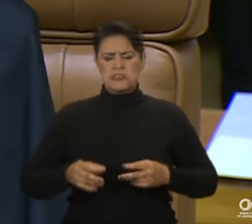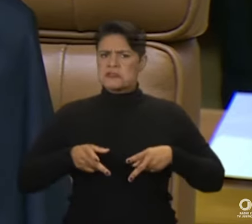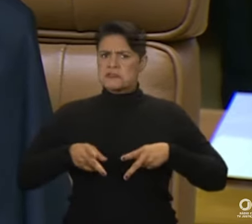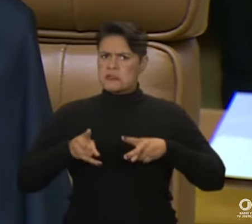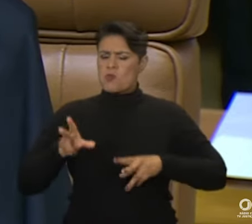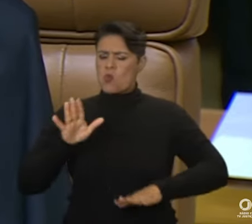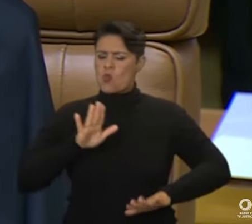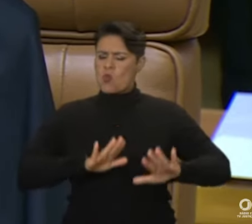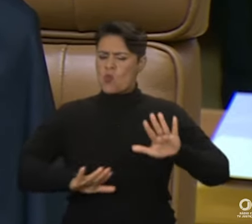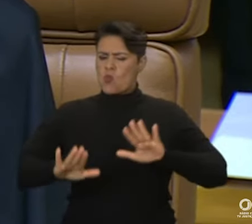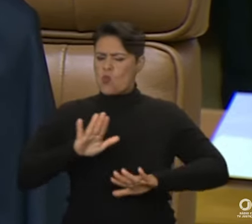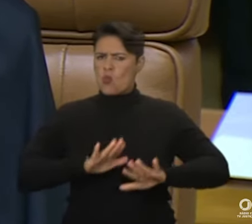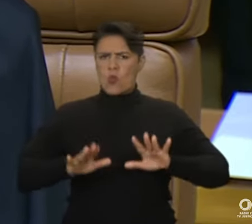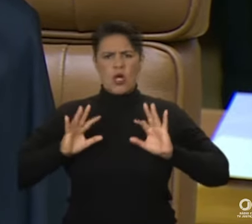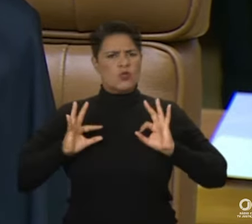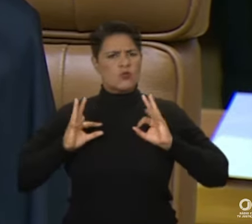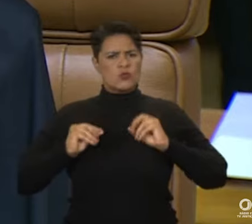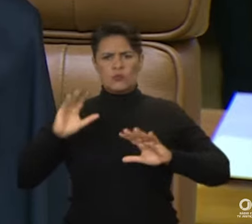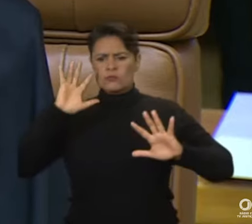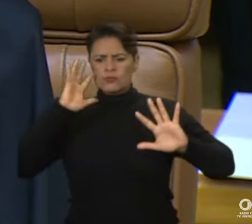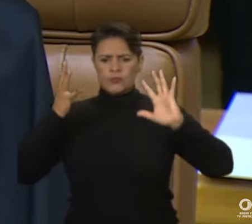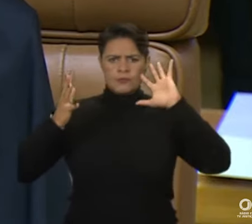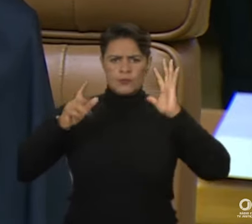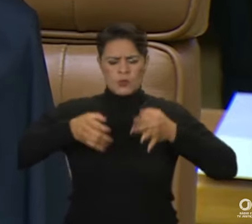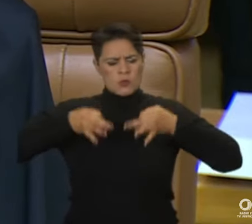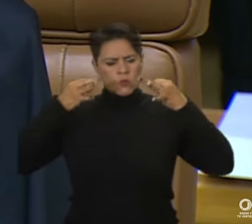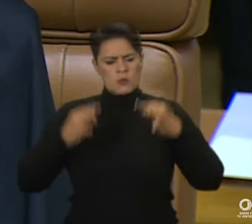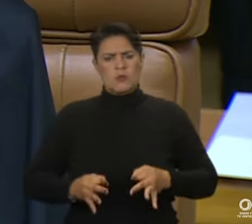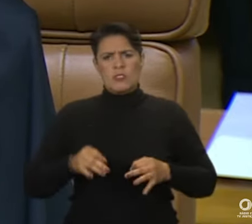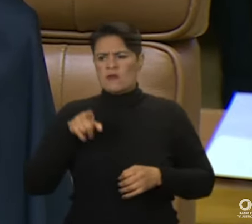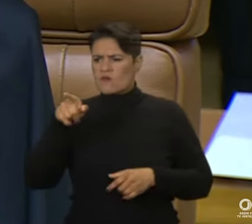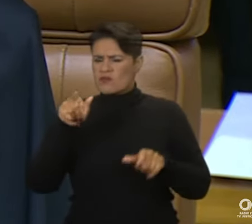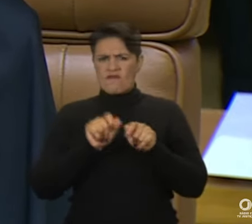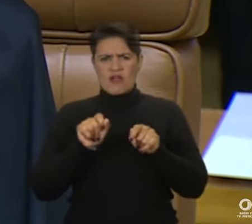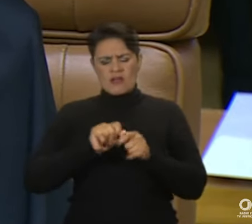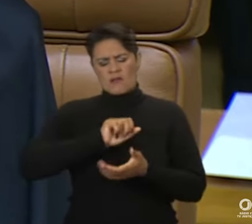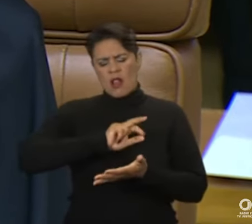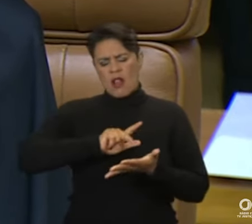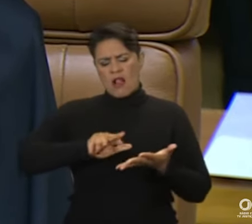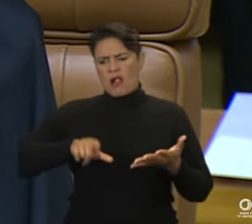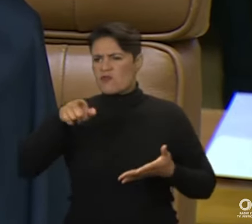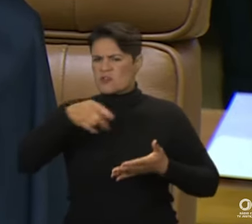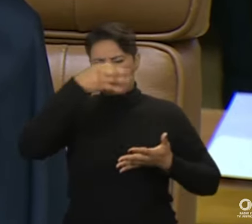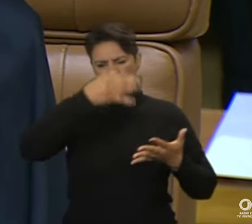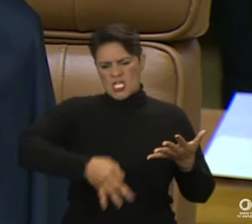e assertividade na condução dos múltiplos procedimentos adotados